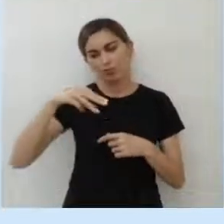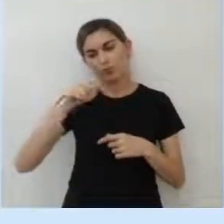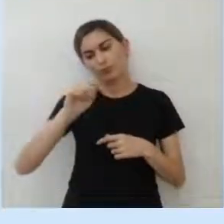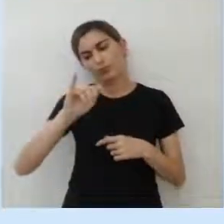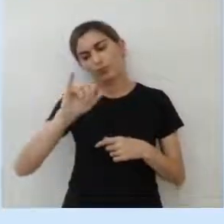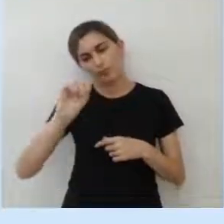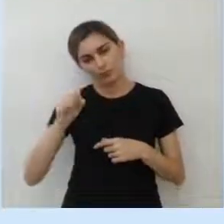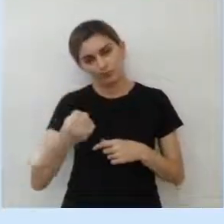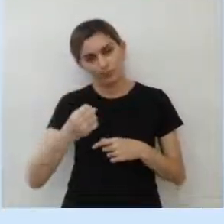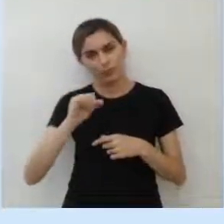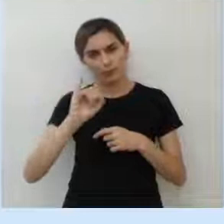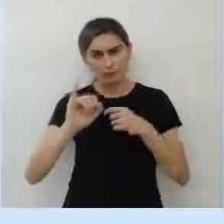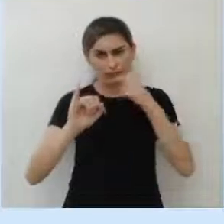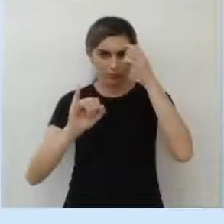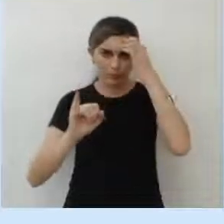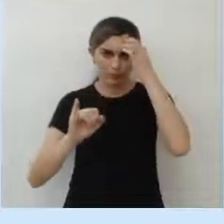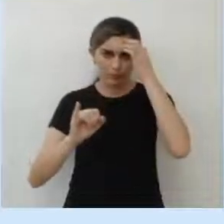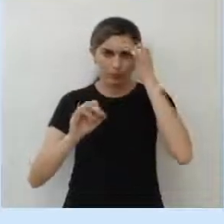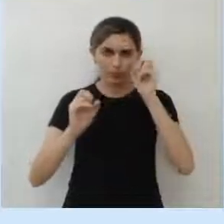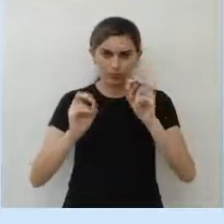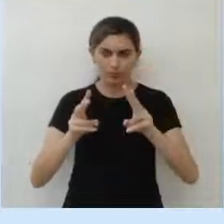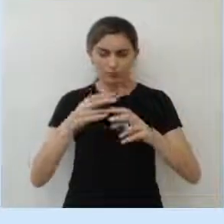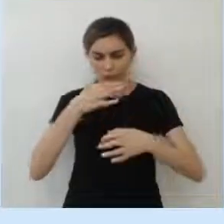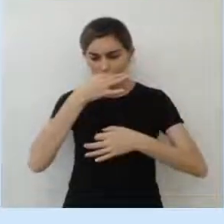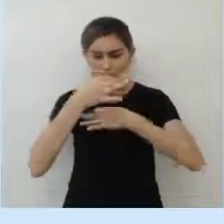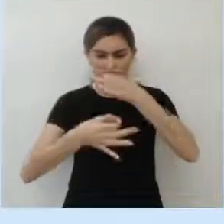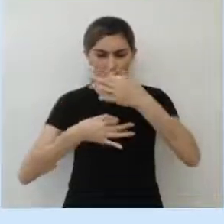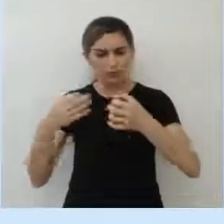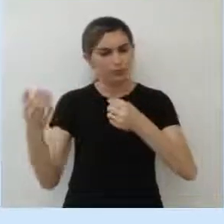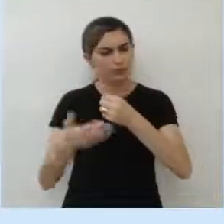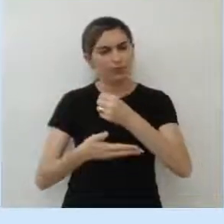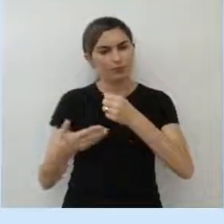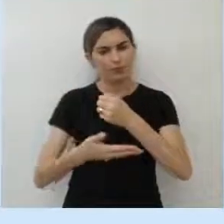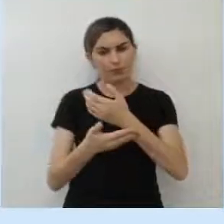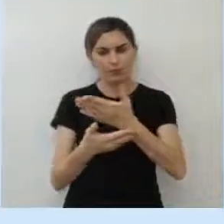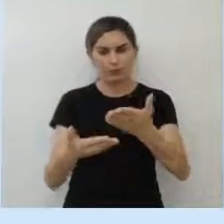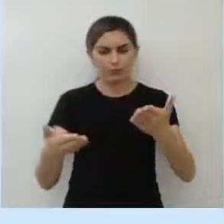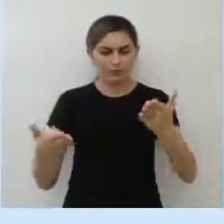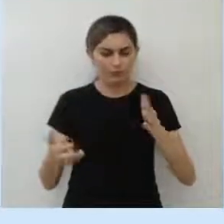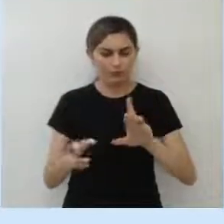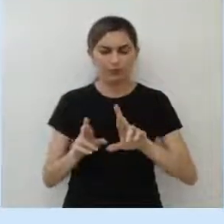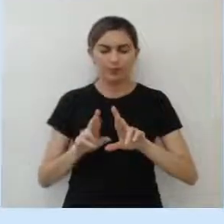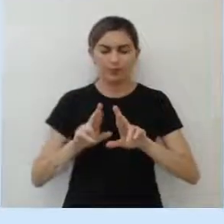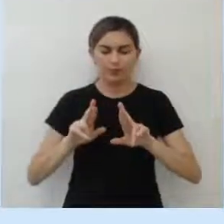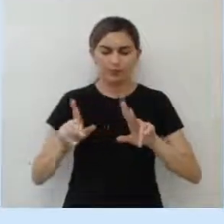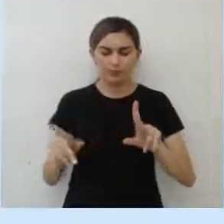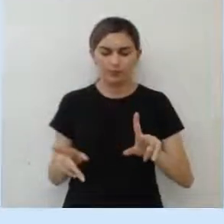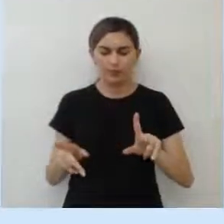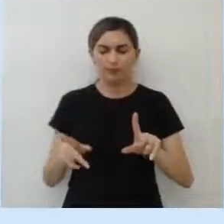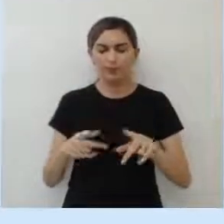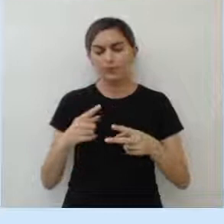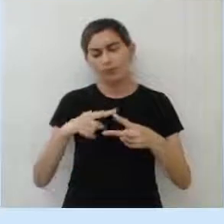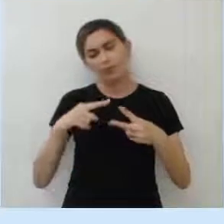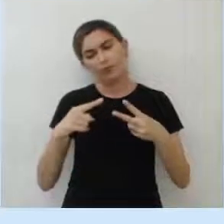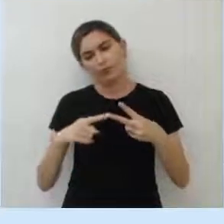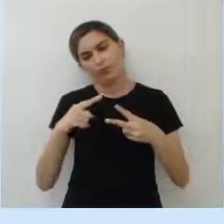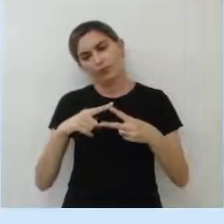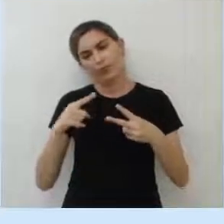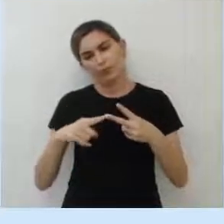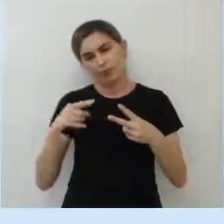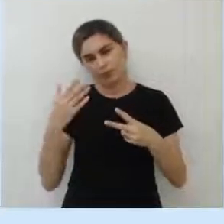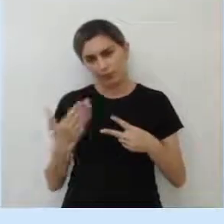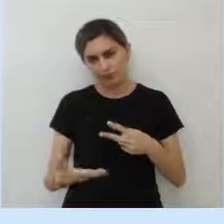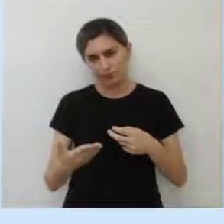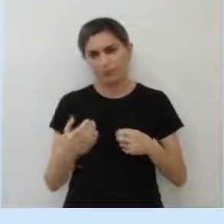com i, ok? Então, a dica básica para vocês aí diferenciarem esses dois é essa,